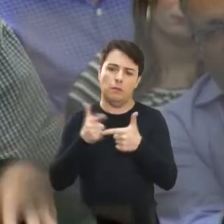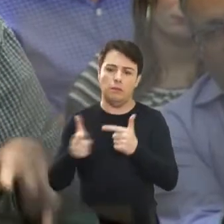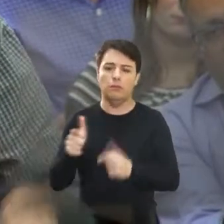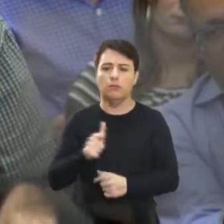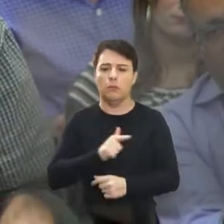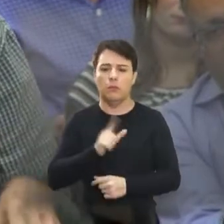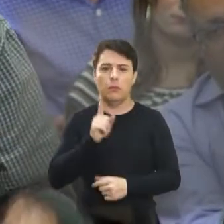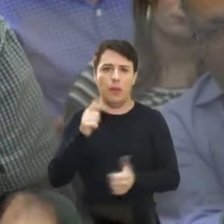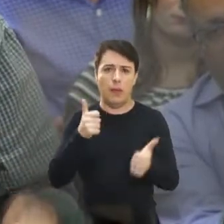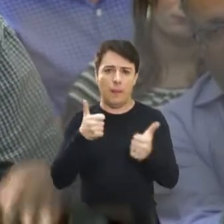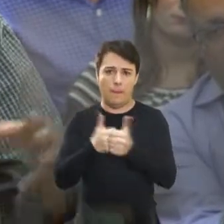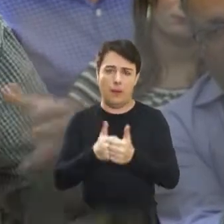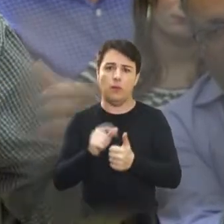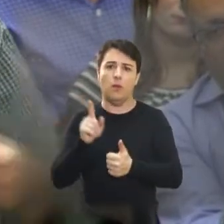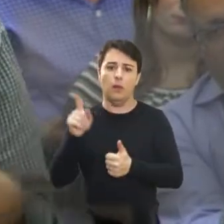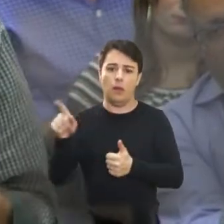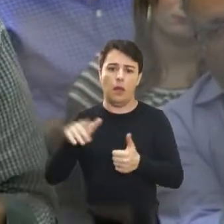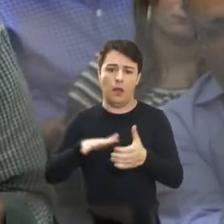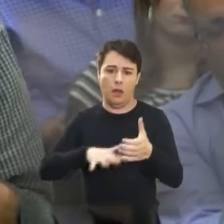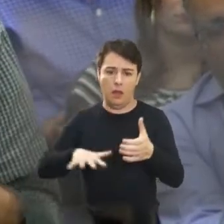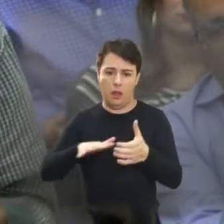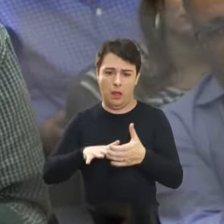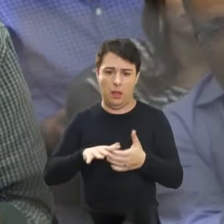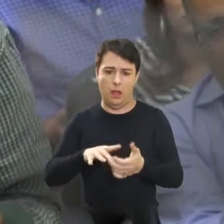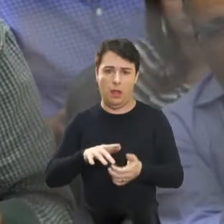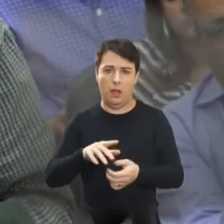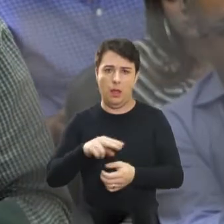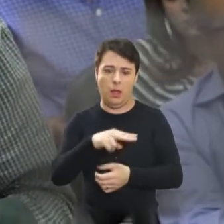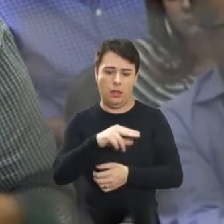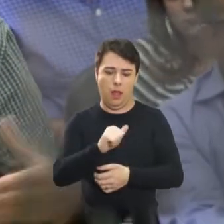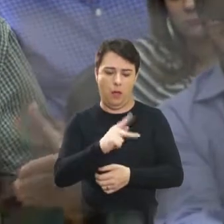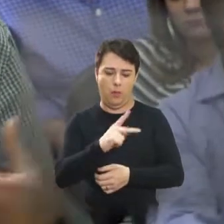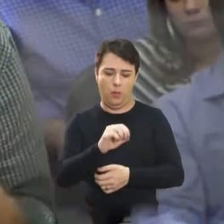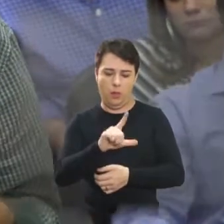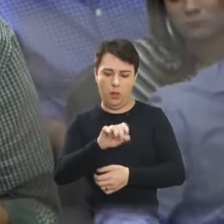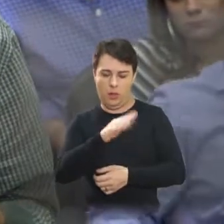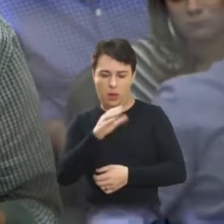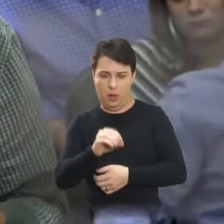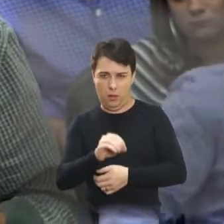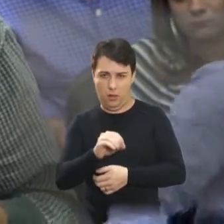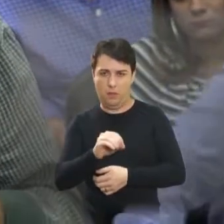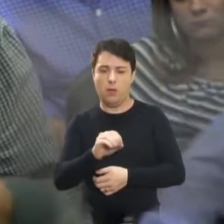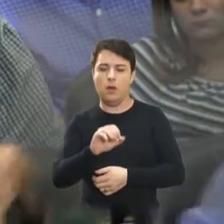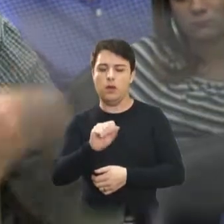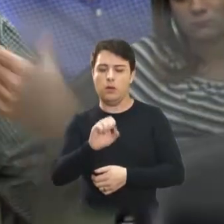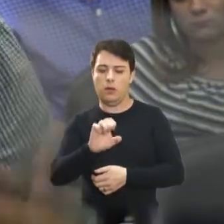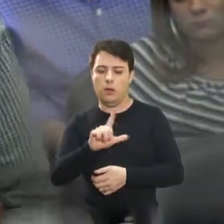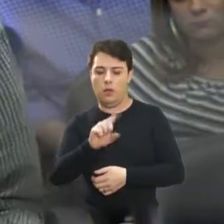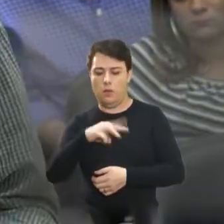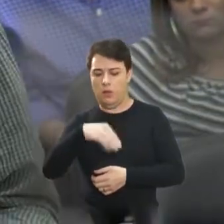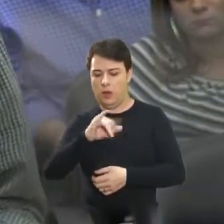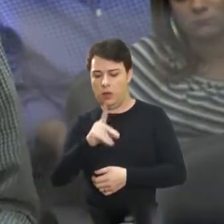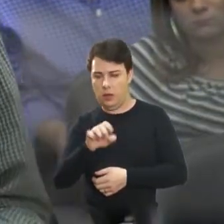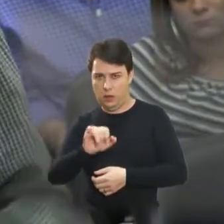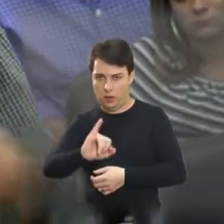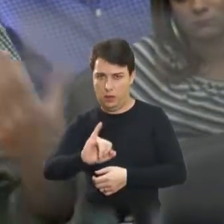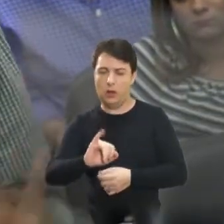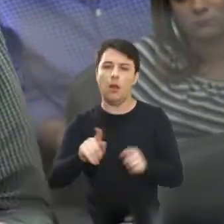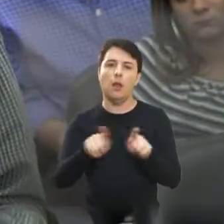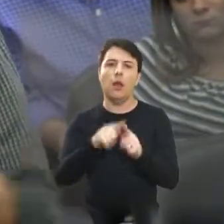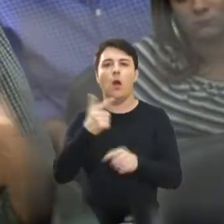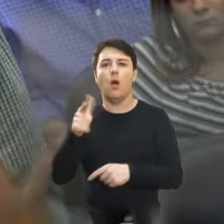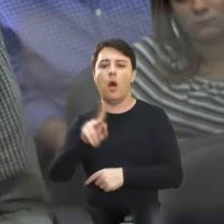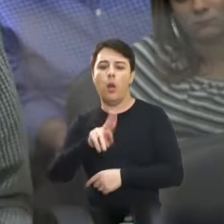especialmente ali perto da represa, na confluência entre a Napoleão Selmi e a Henrique Lupo, em que,